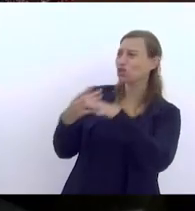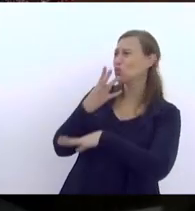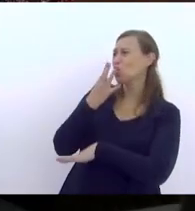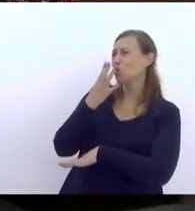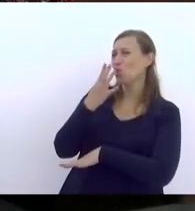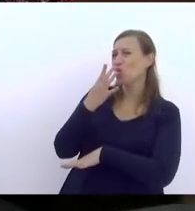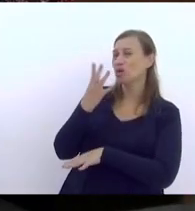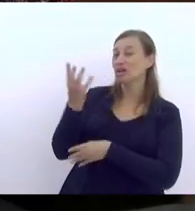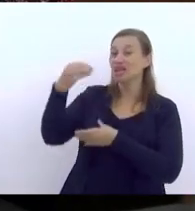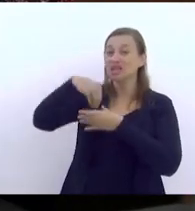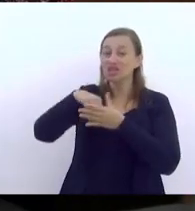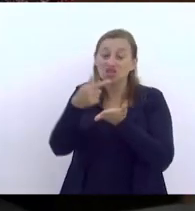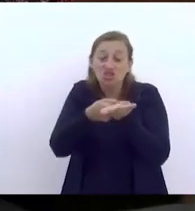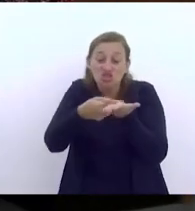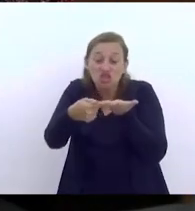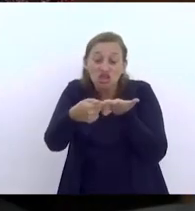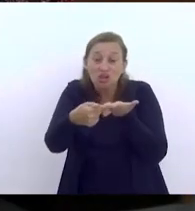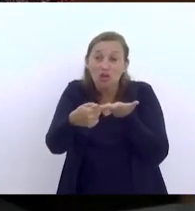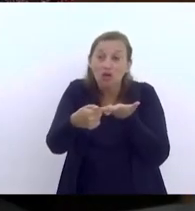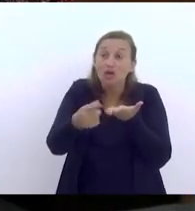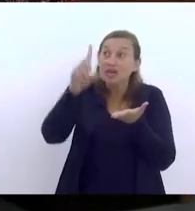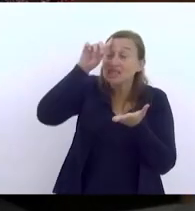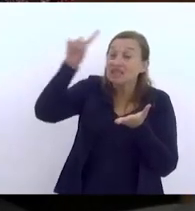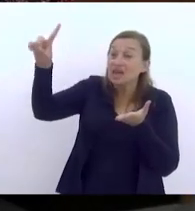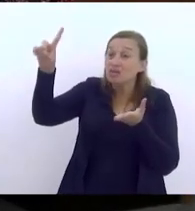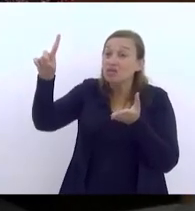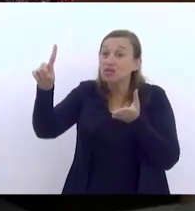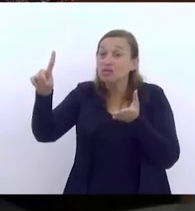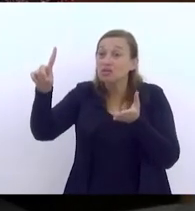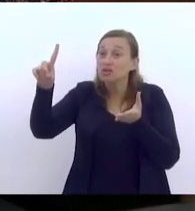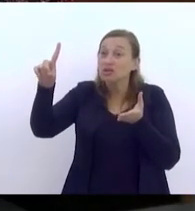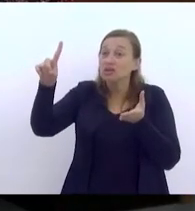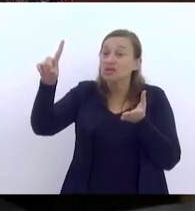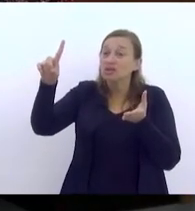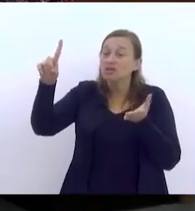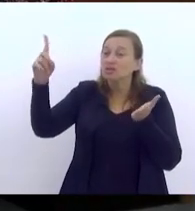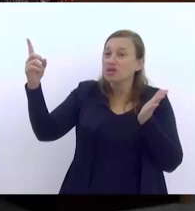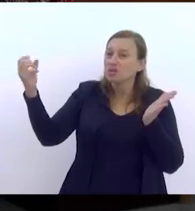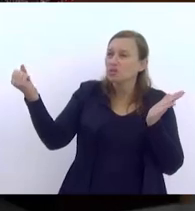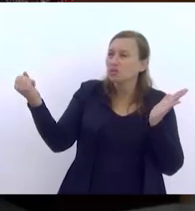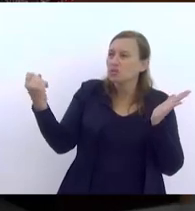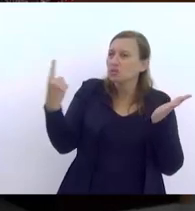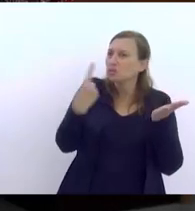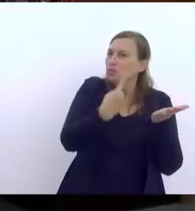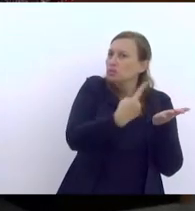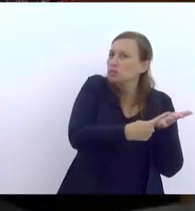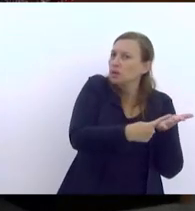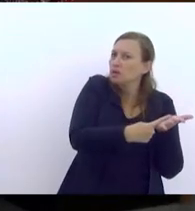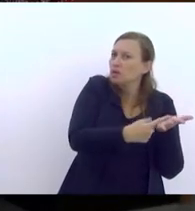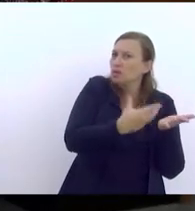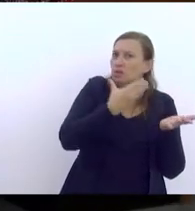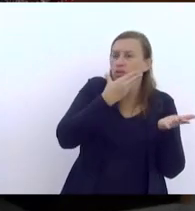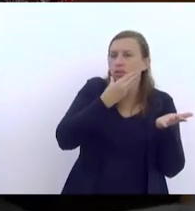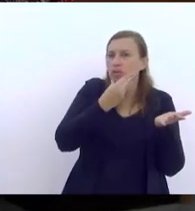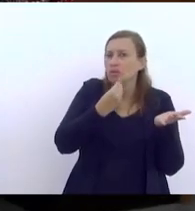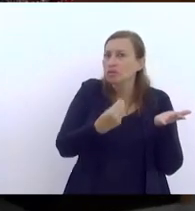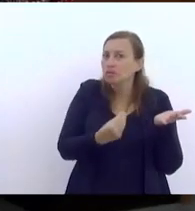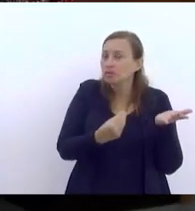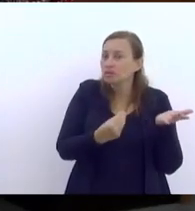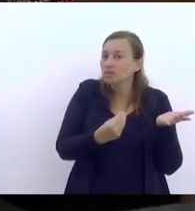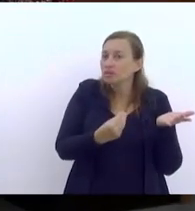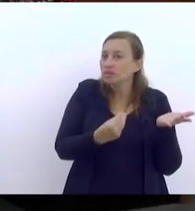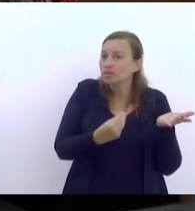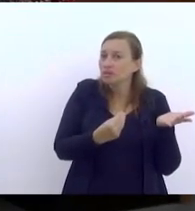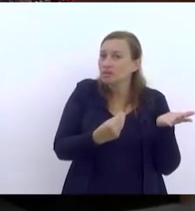em Gênesis. Foi quando Deus fez um pacto com os homens, um pacto